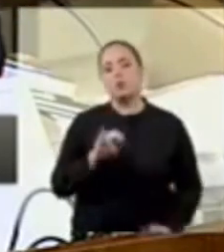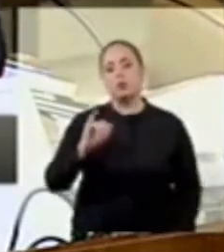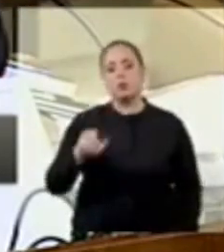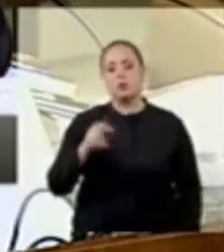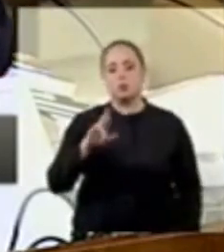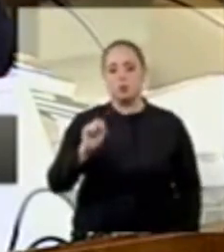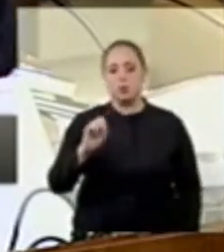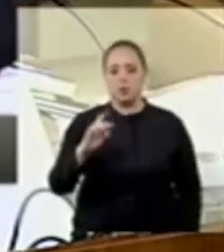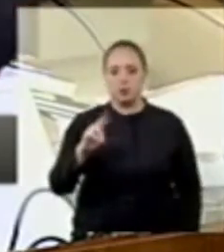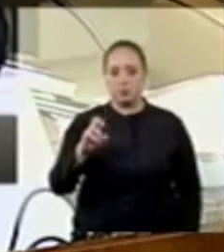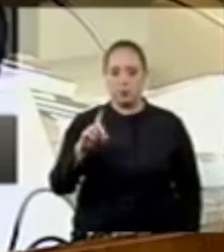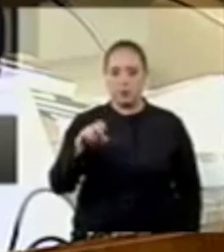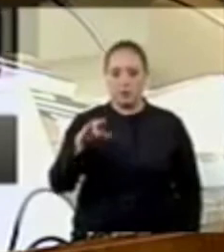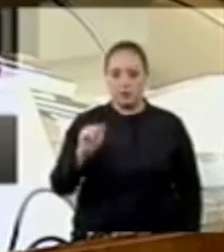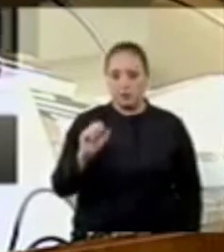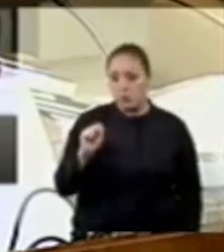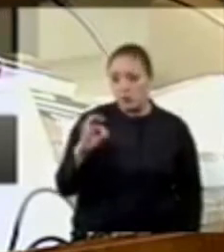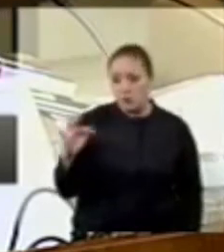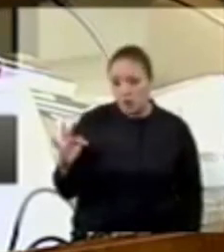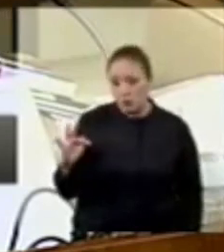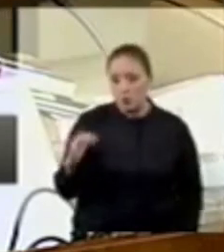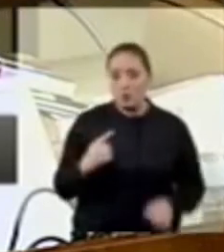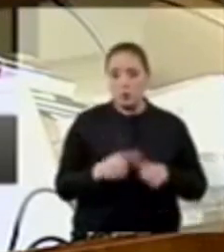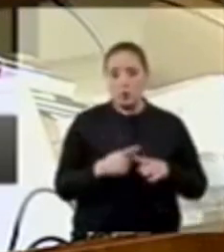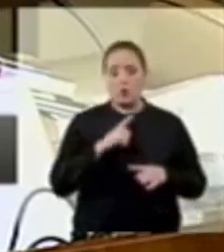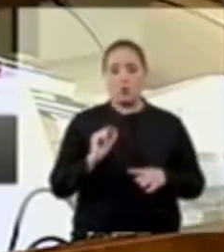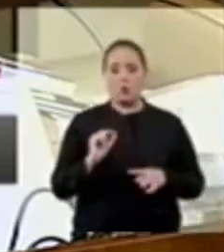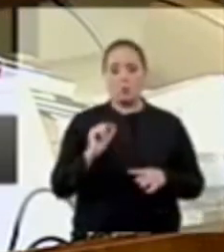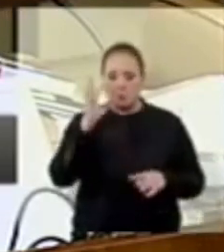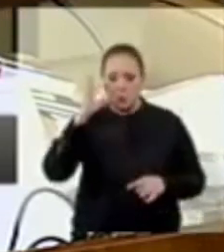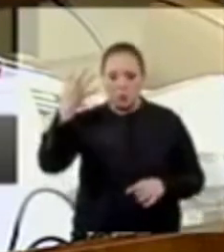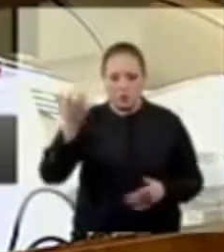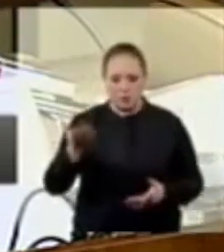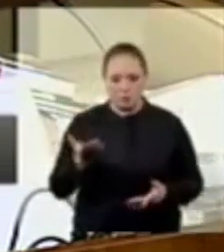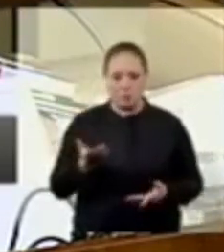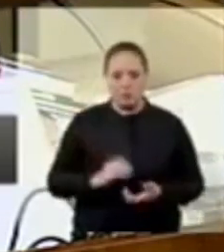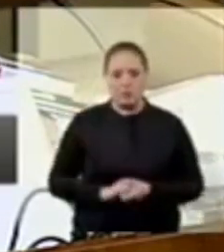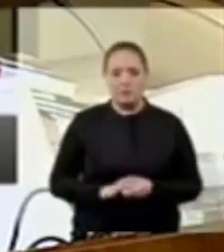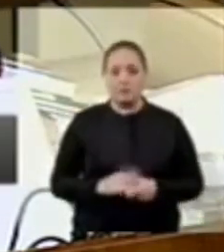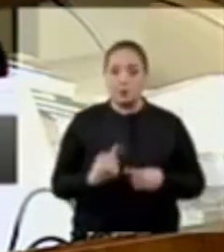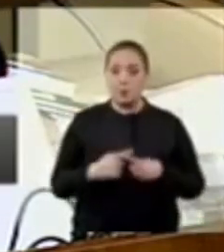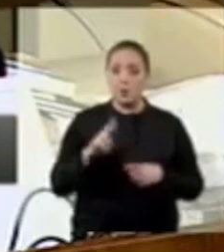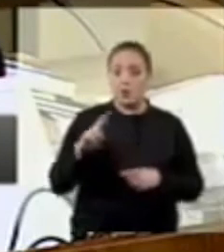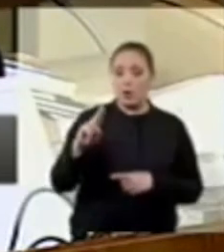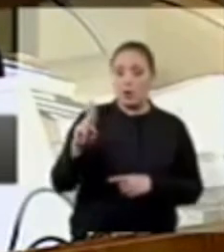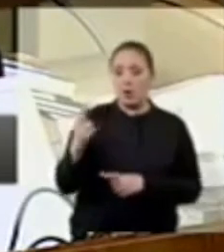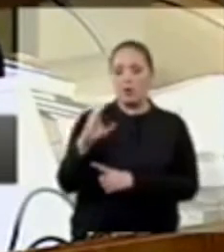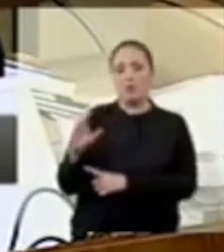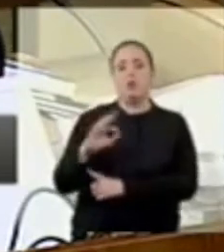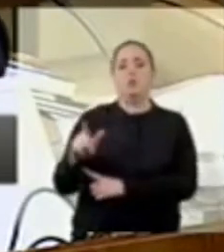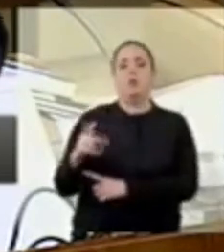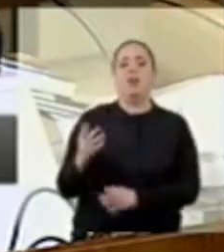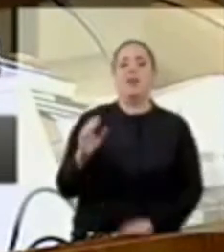supremo porque existe uma válvula de escape por que os habeas corpus não estão sendo restringidas